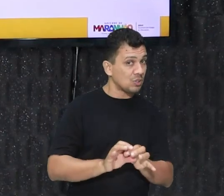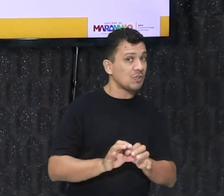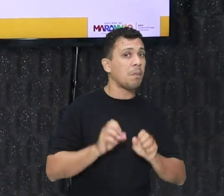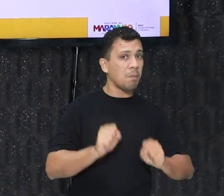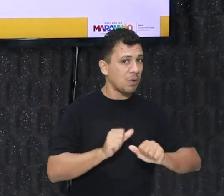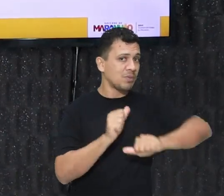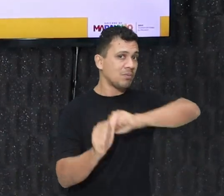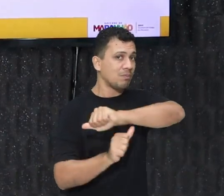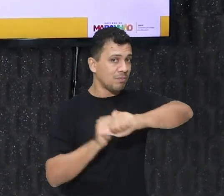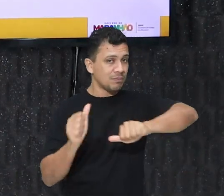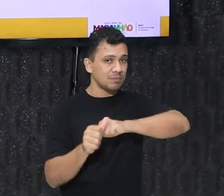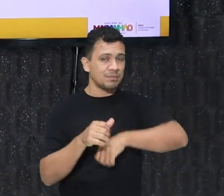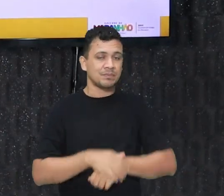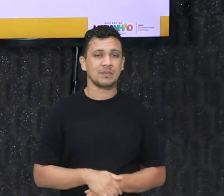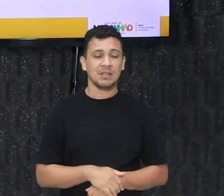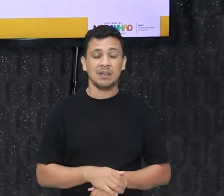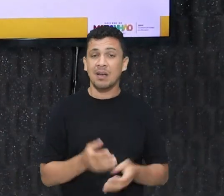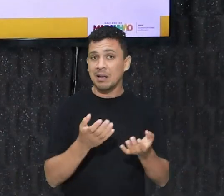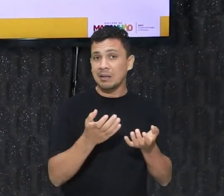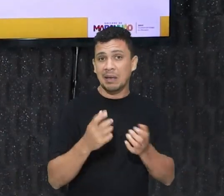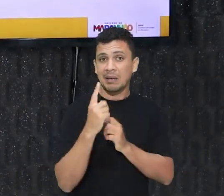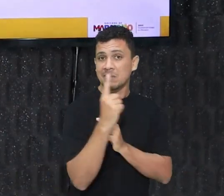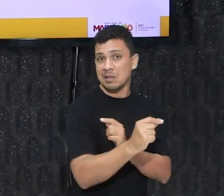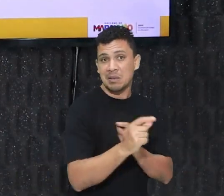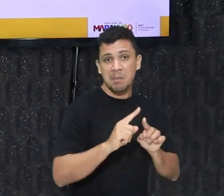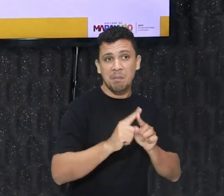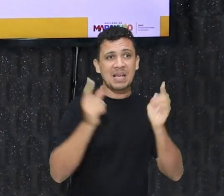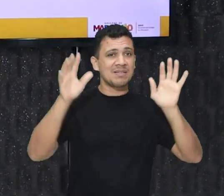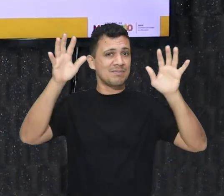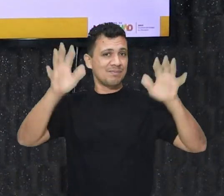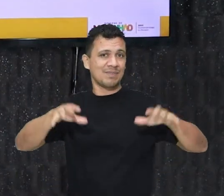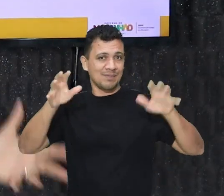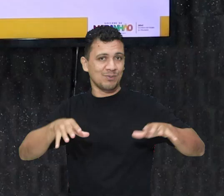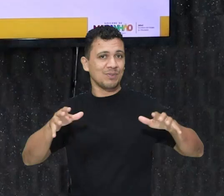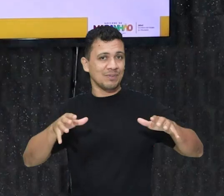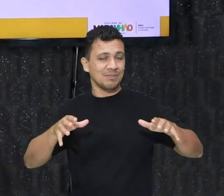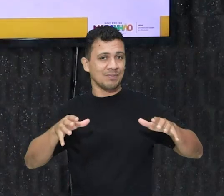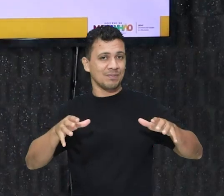adversativa. Eles queriam sair, porém, estava chovendo. E aí,